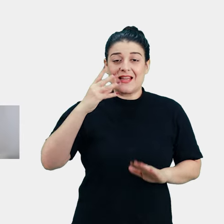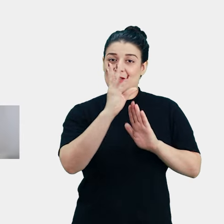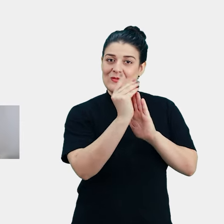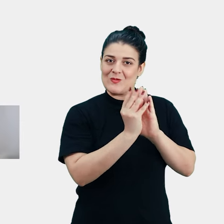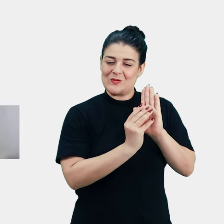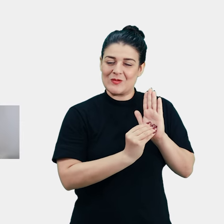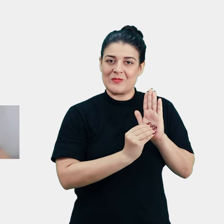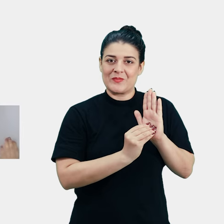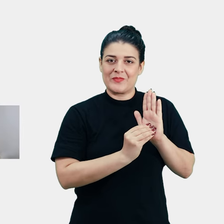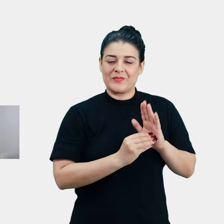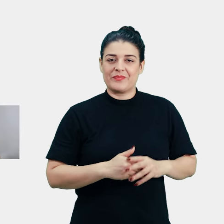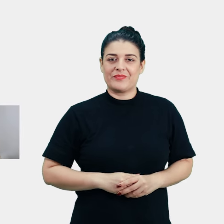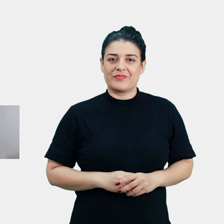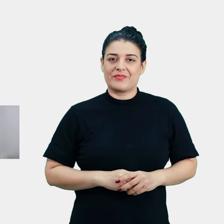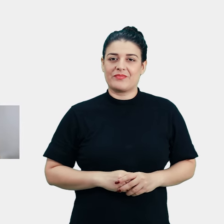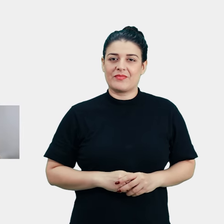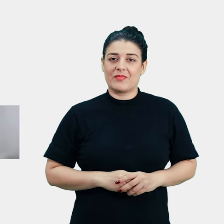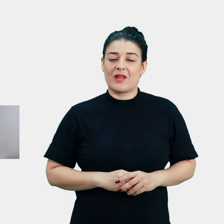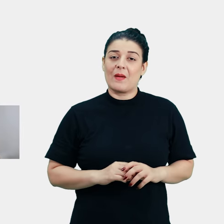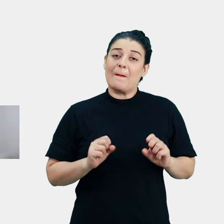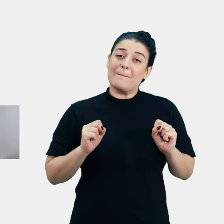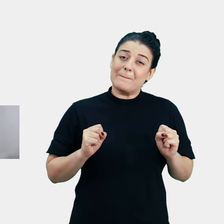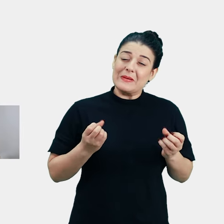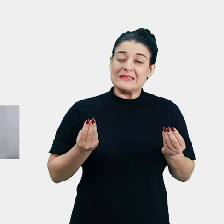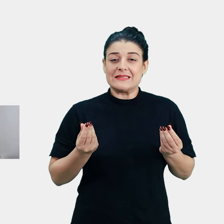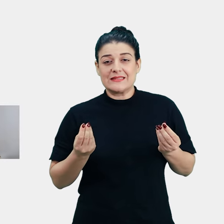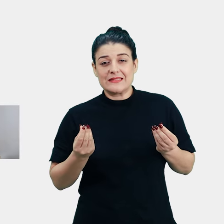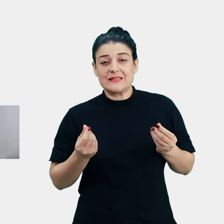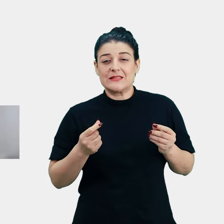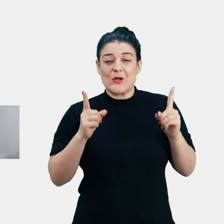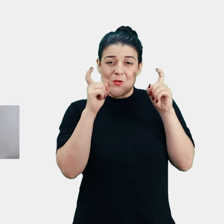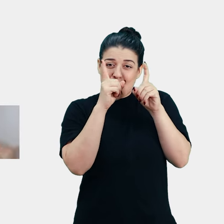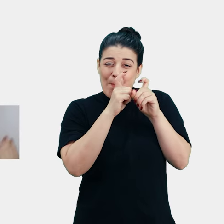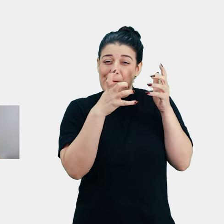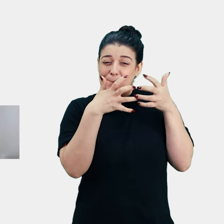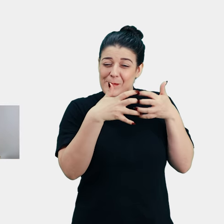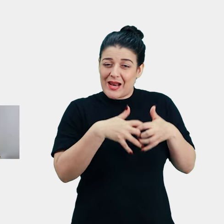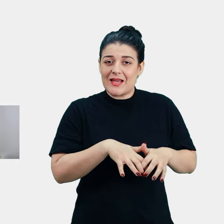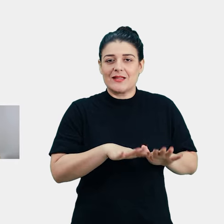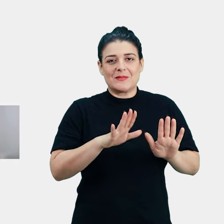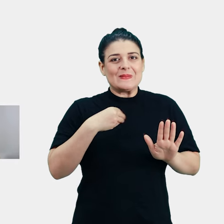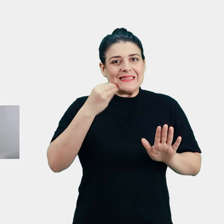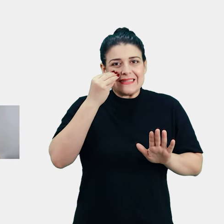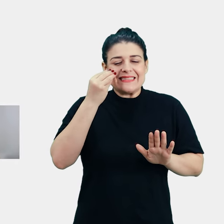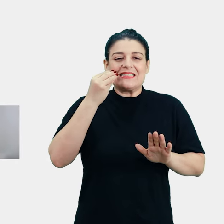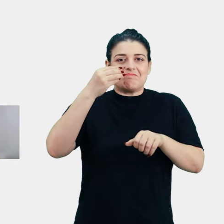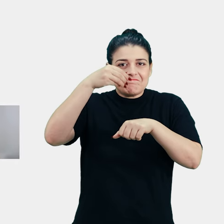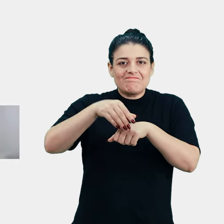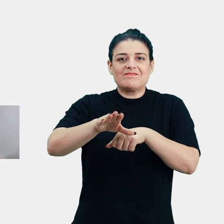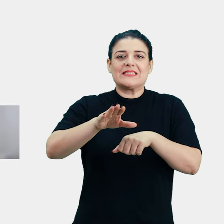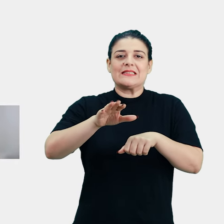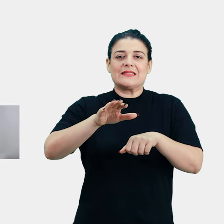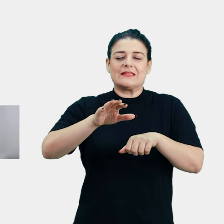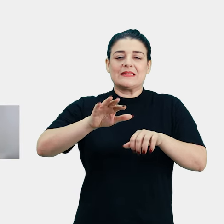conteúdo. Talvez pode ter sido um pouco complexo, mas eu tentei passar para vocês aqui de maneira